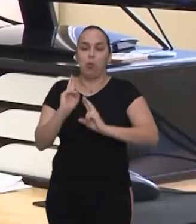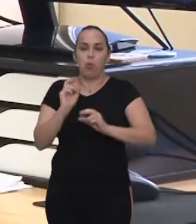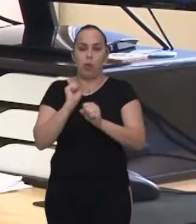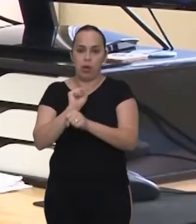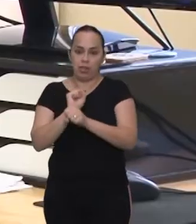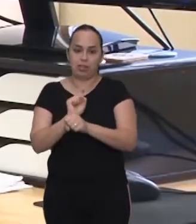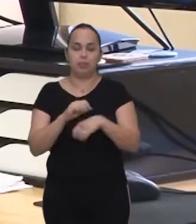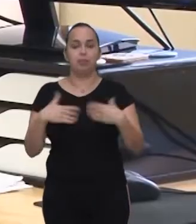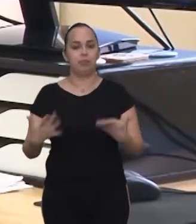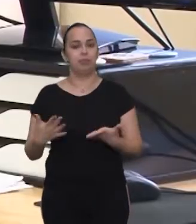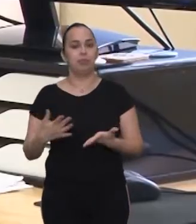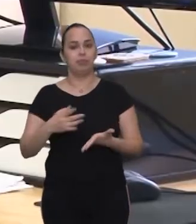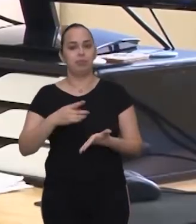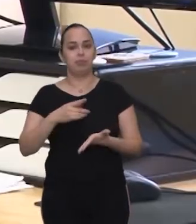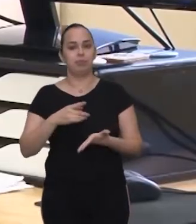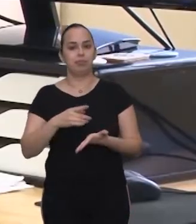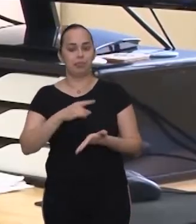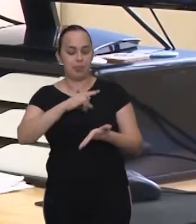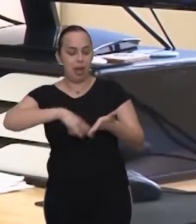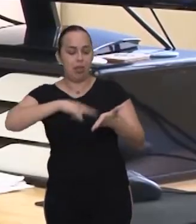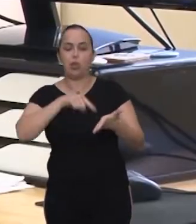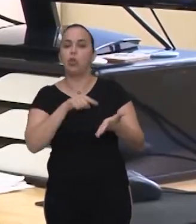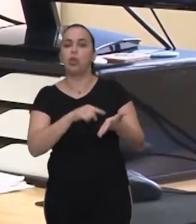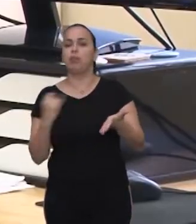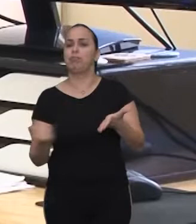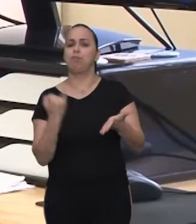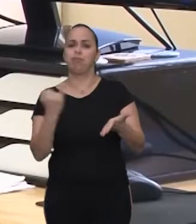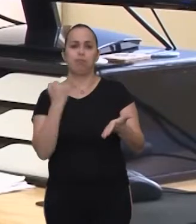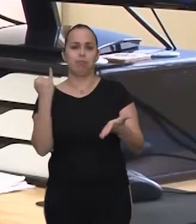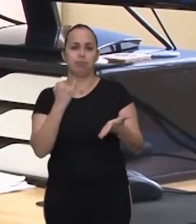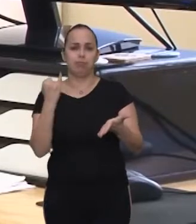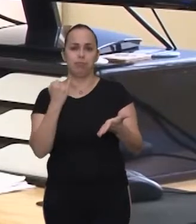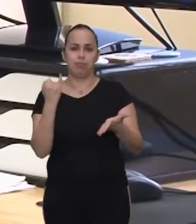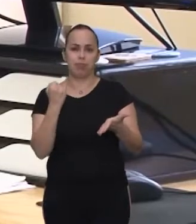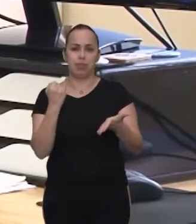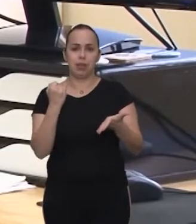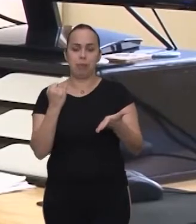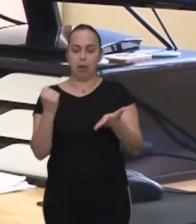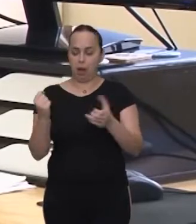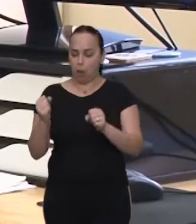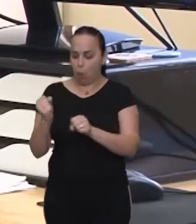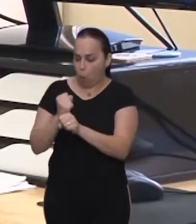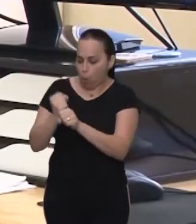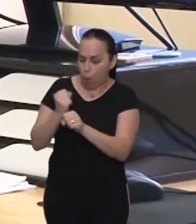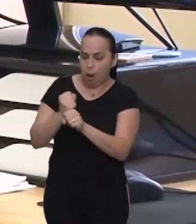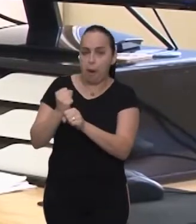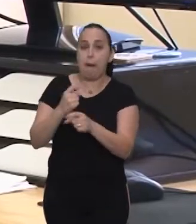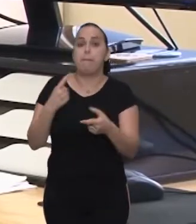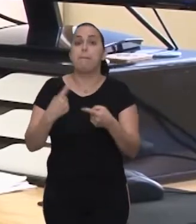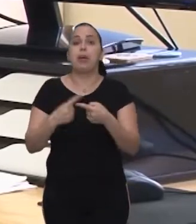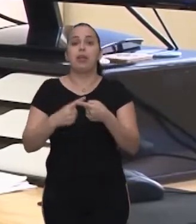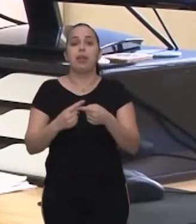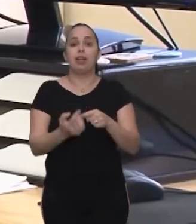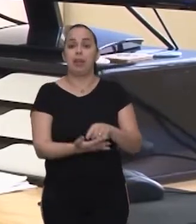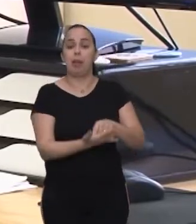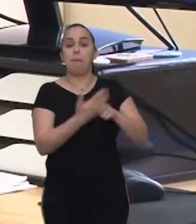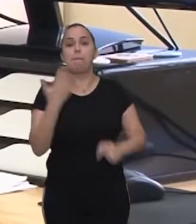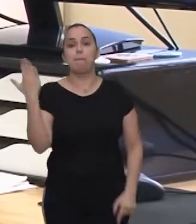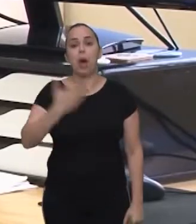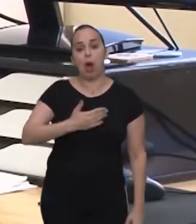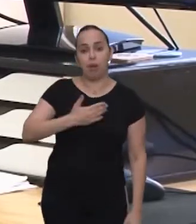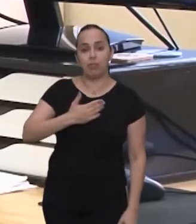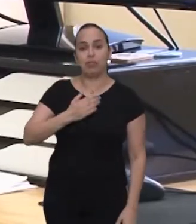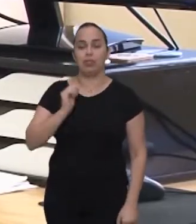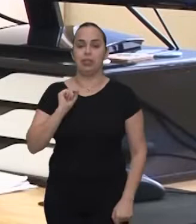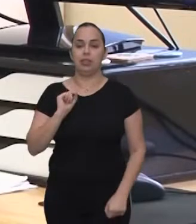ano e a licença é é uma é um documento muito importante para as grandes obras porque